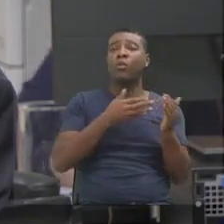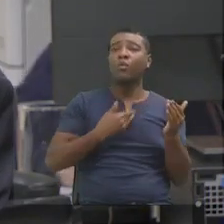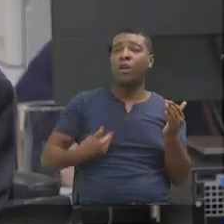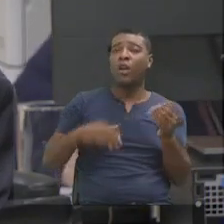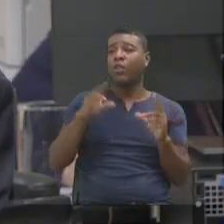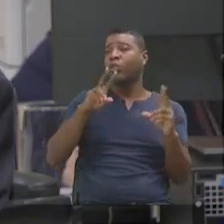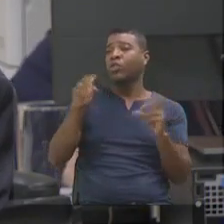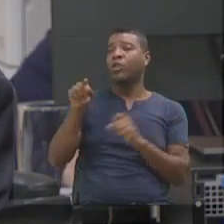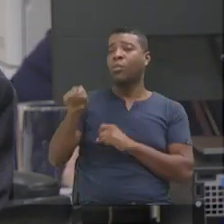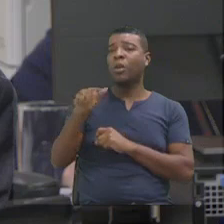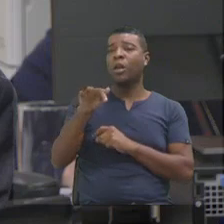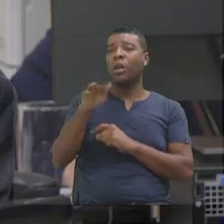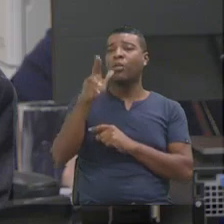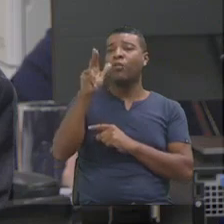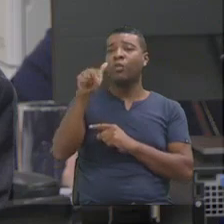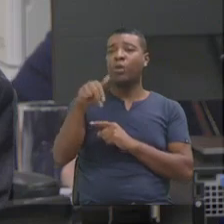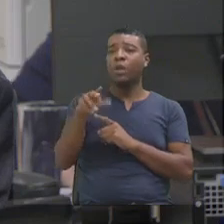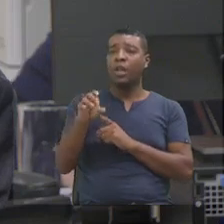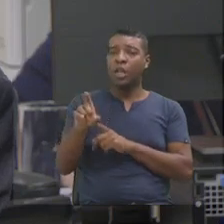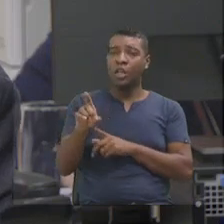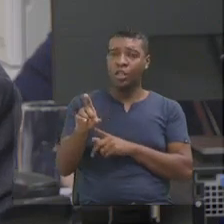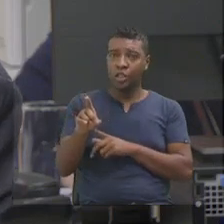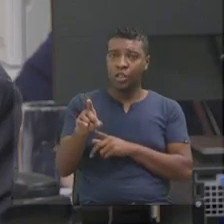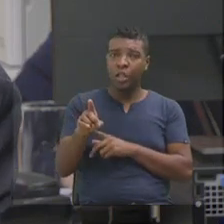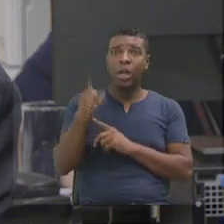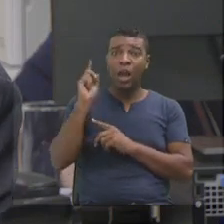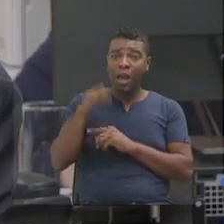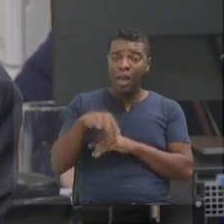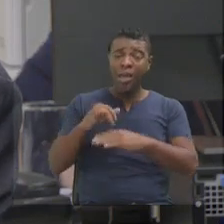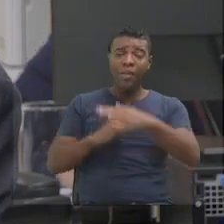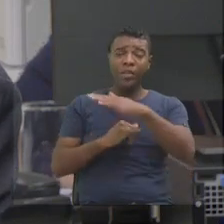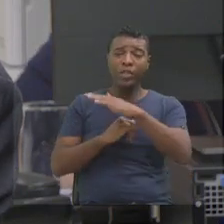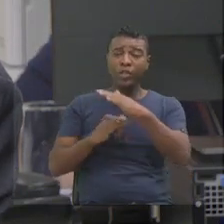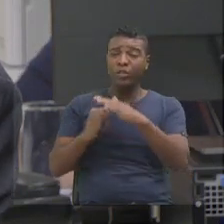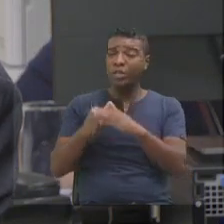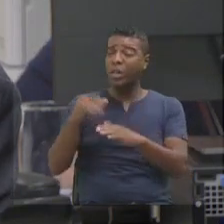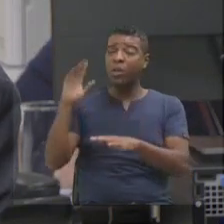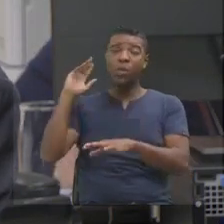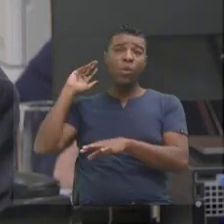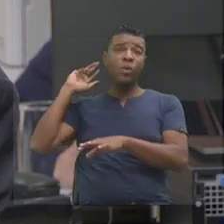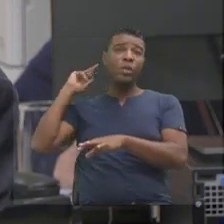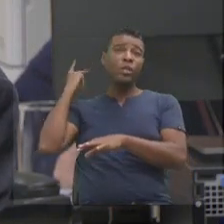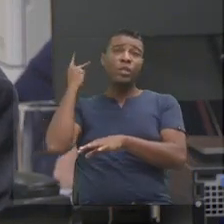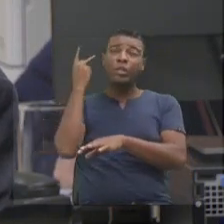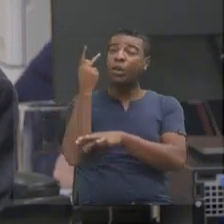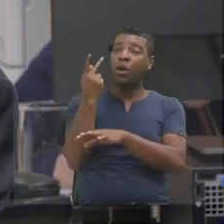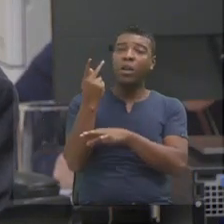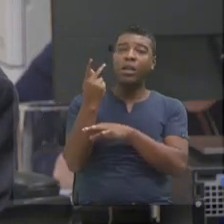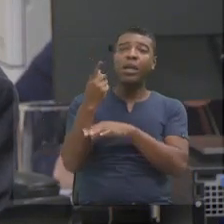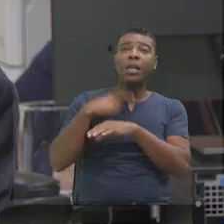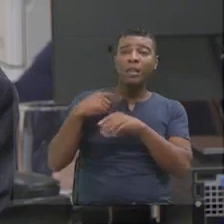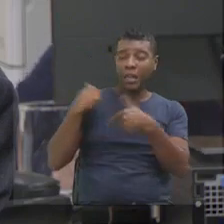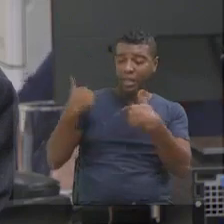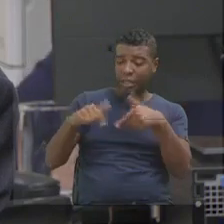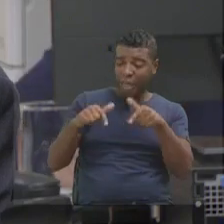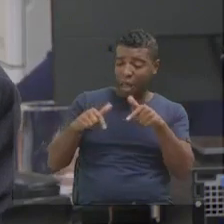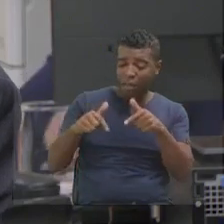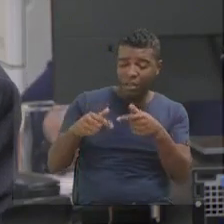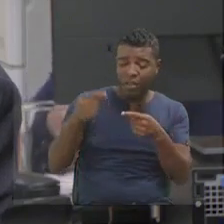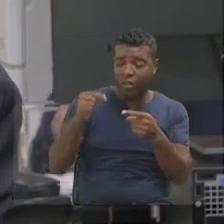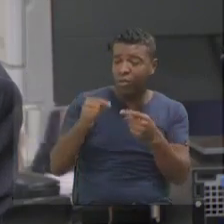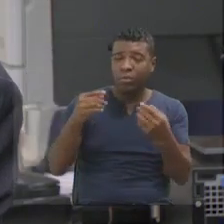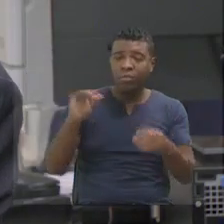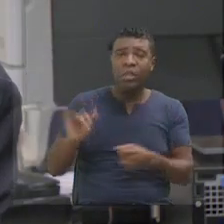funed essa intuição essa instituição histórica que prestam serviço importantíssimo o que que vossa excelência acha